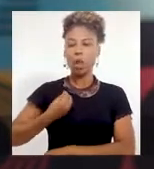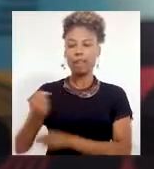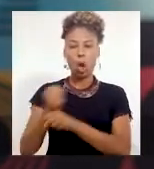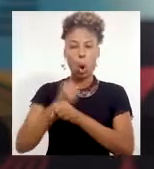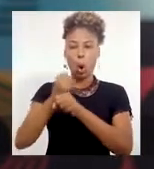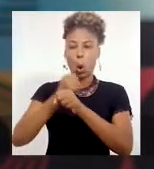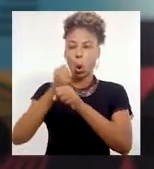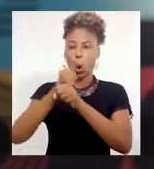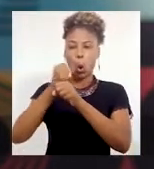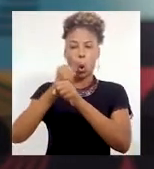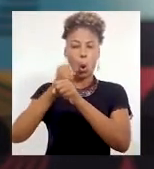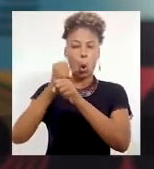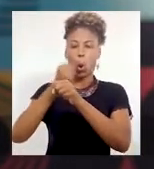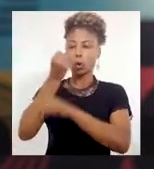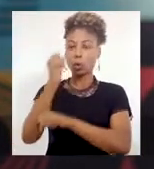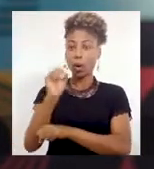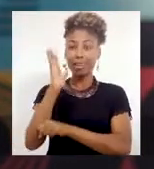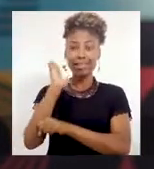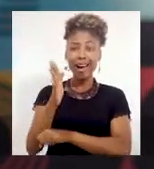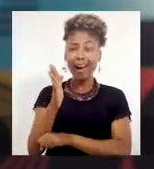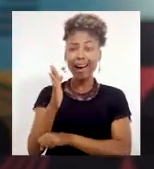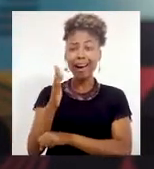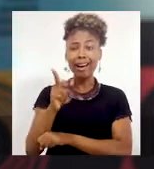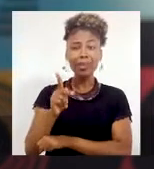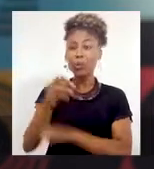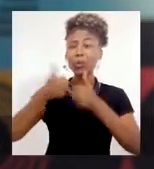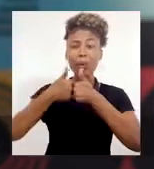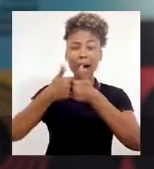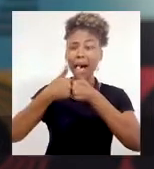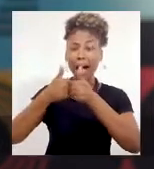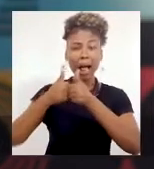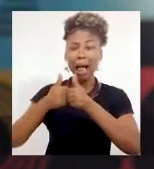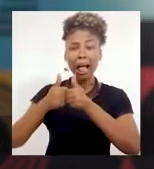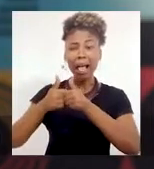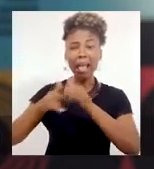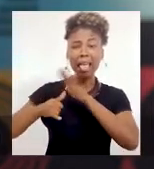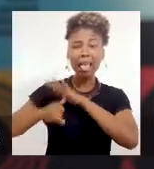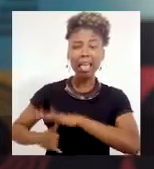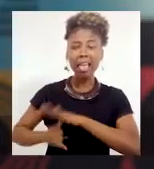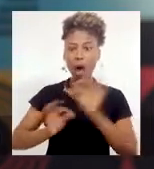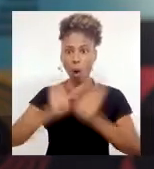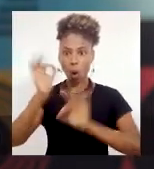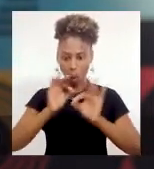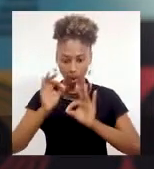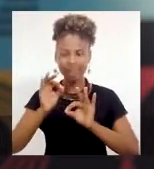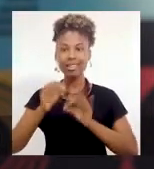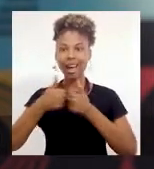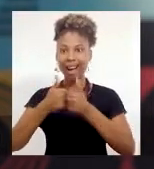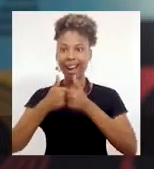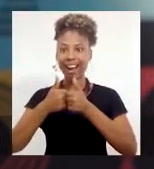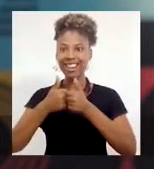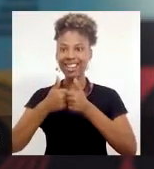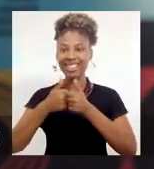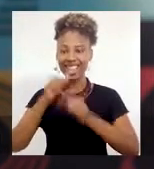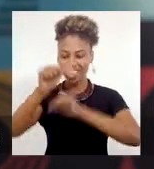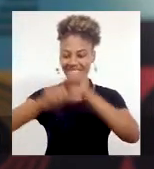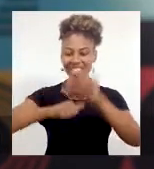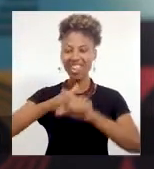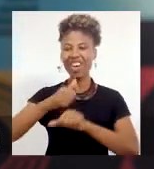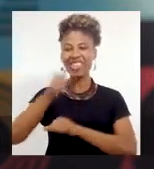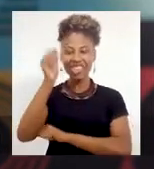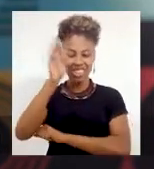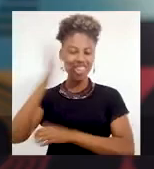você vive. 8 anos se passaram e o nosso transporte público segue humilhante. Reorganizar as linhas e renovar a frota